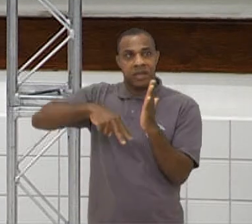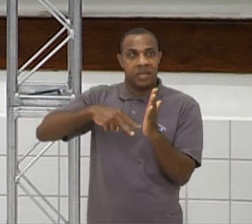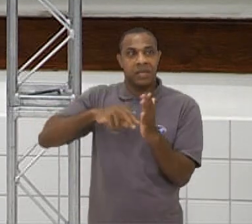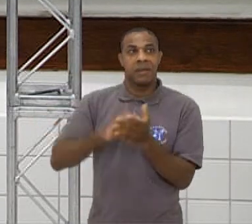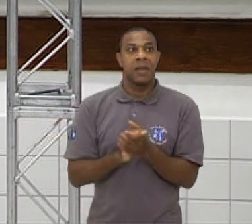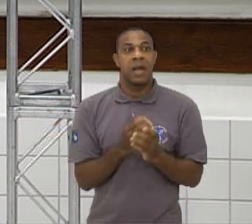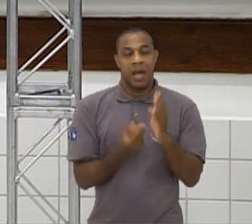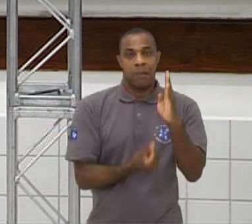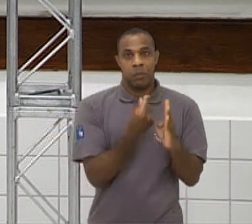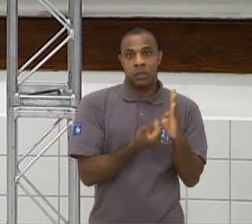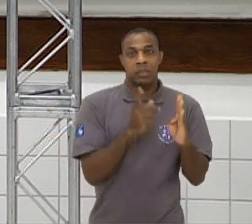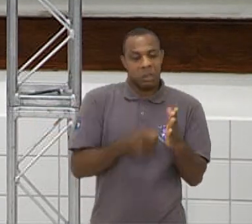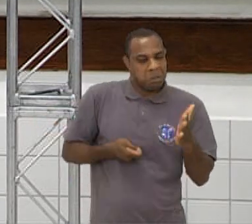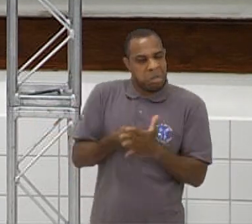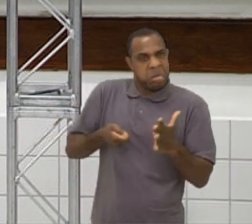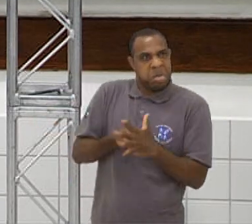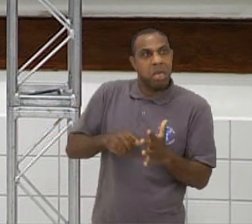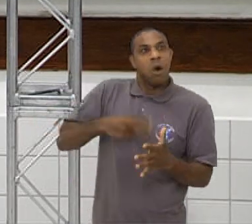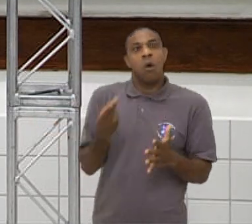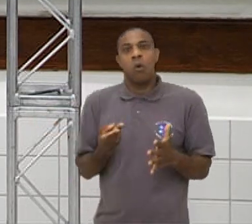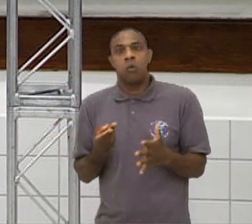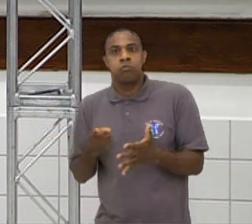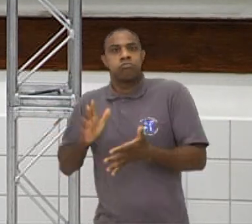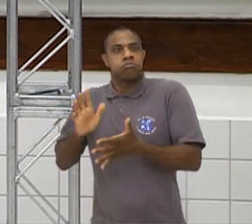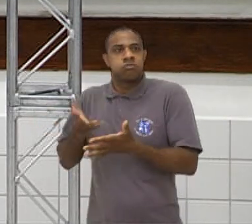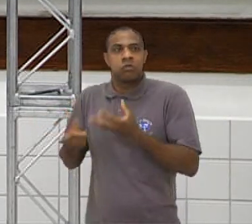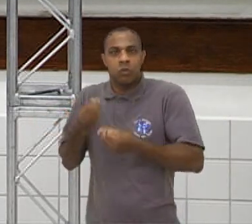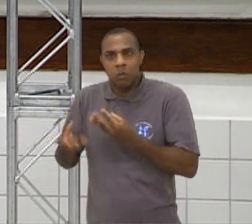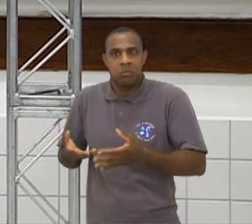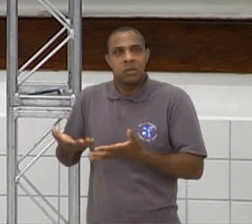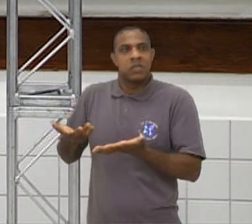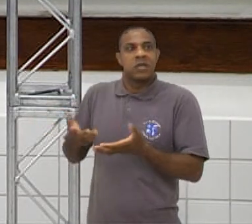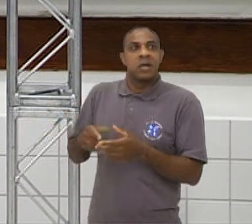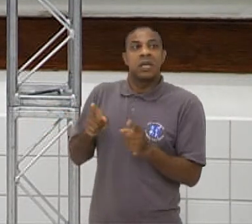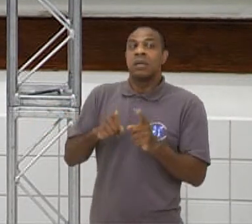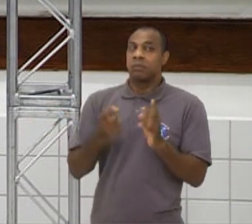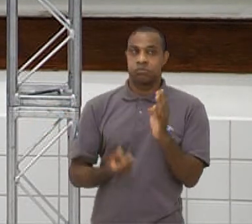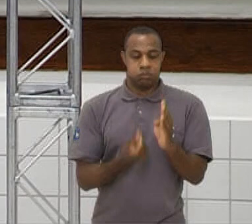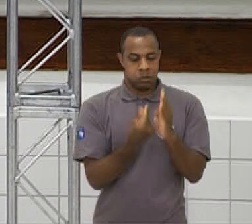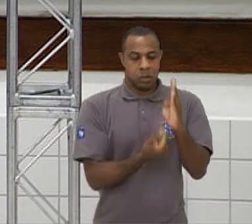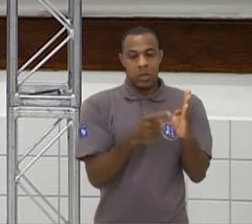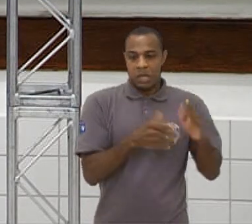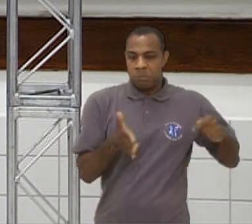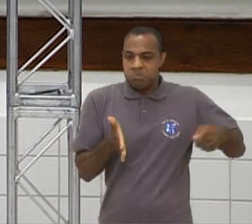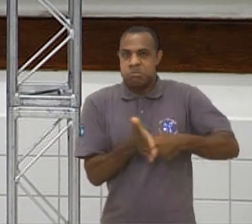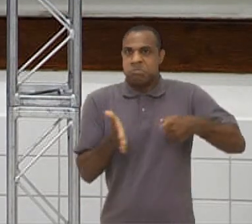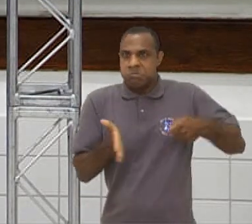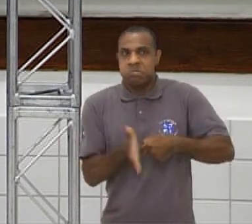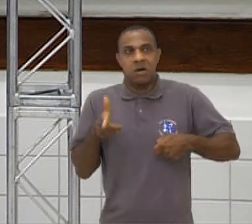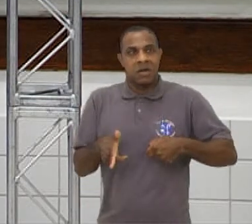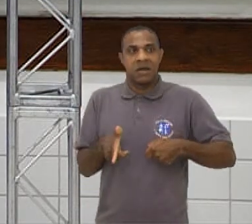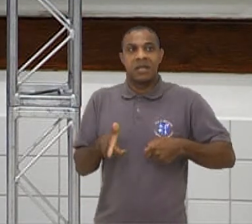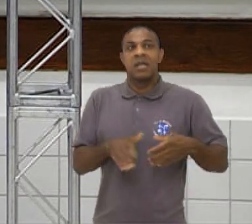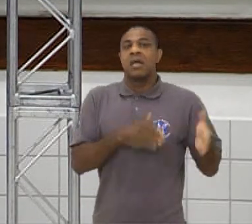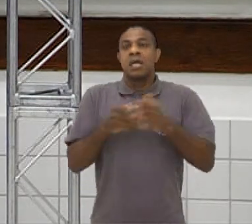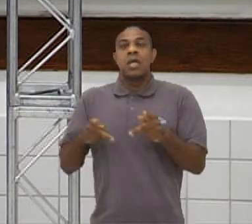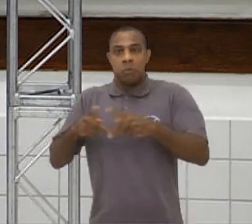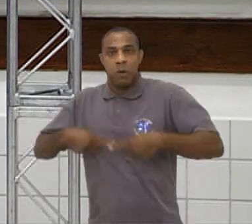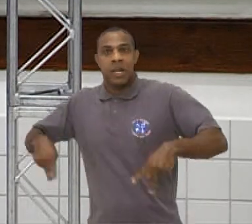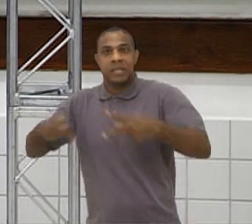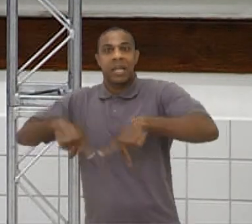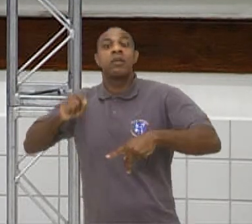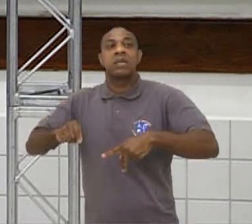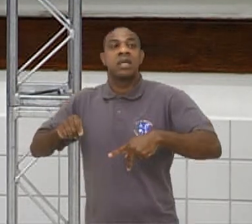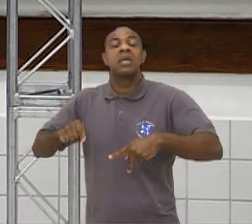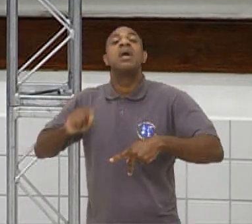seriam os opressores ou os oprimidos? Né? A burguesia seriam a classe dos opressores. E o proletariado seriam